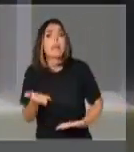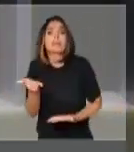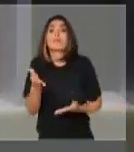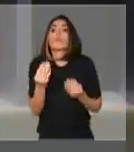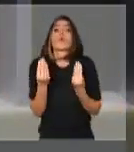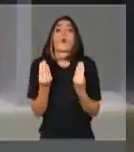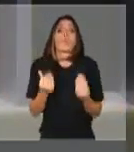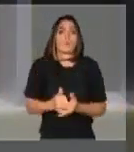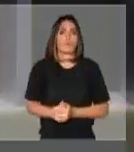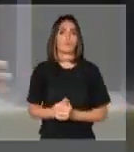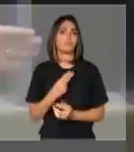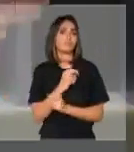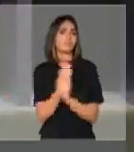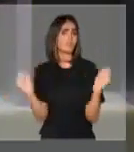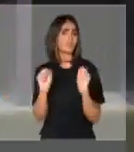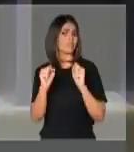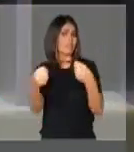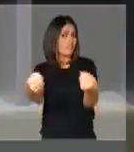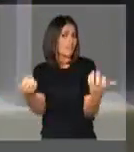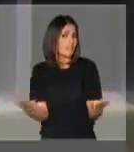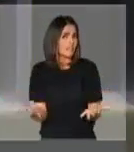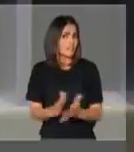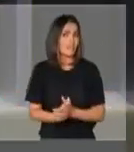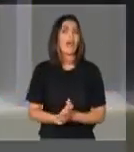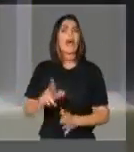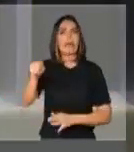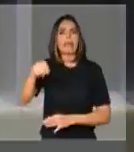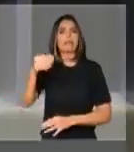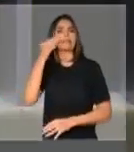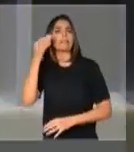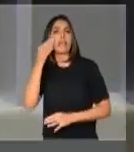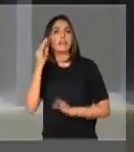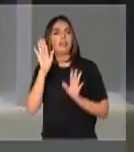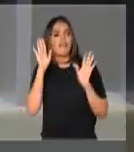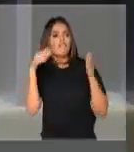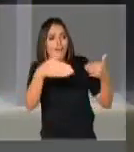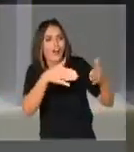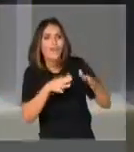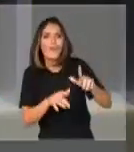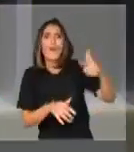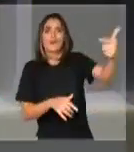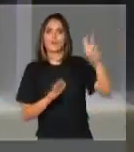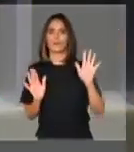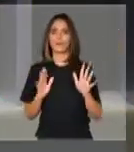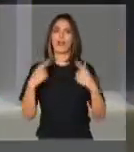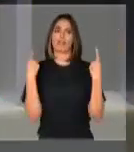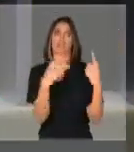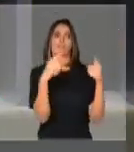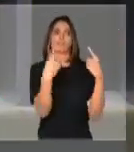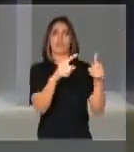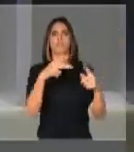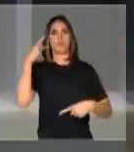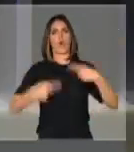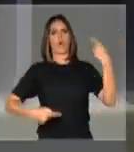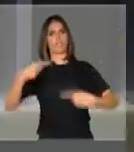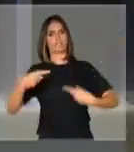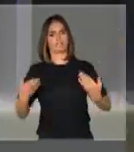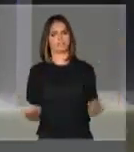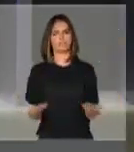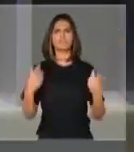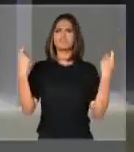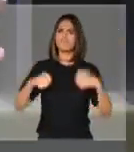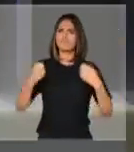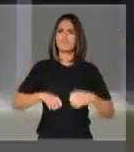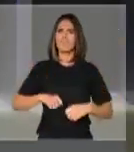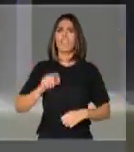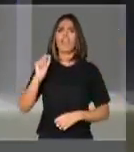é indefensável. Por isso muda-se o foco para fazer um ataque à política. É necessário